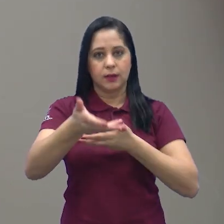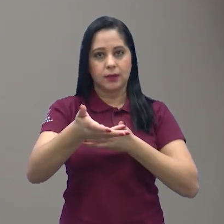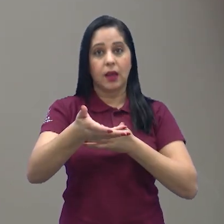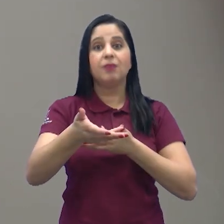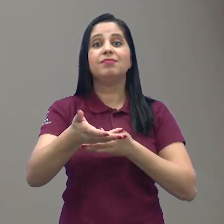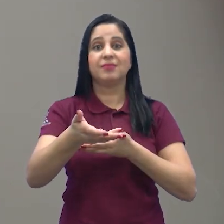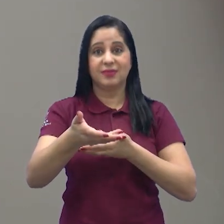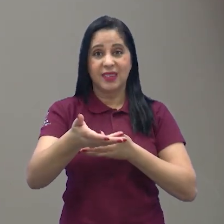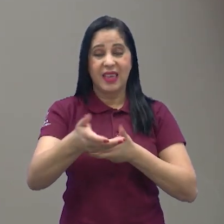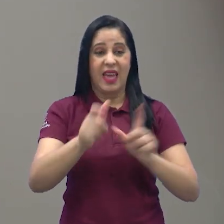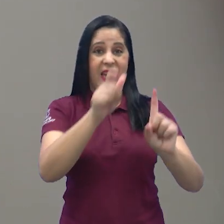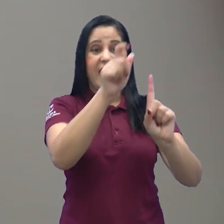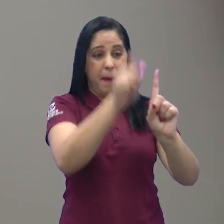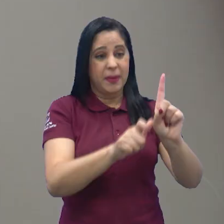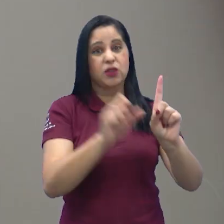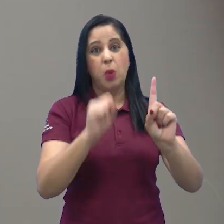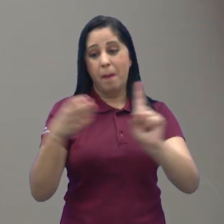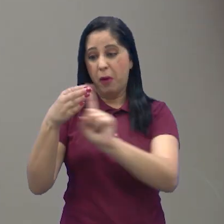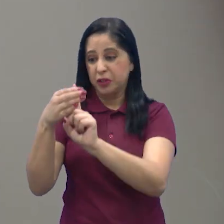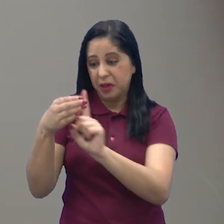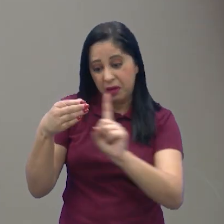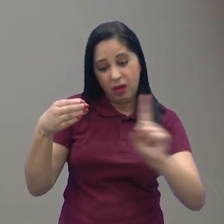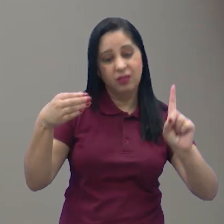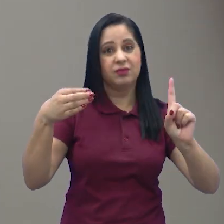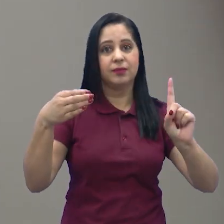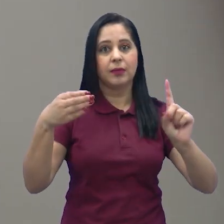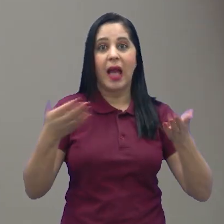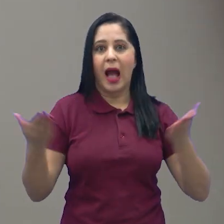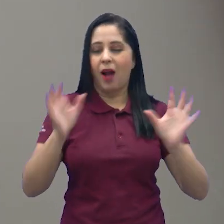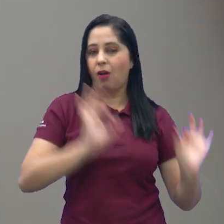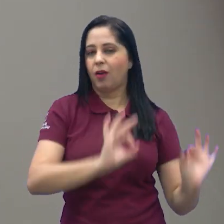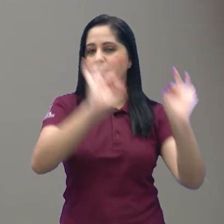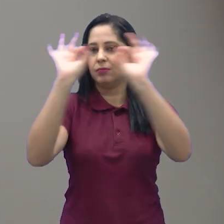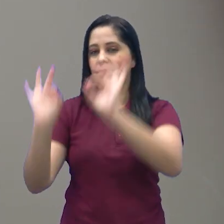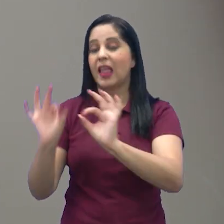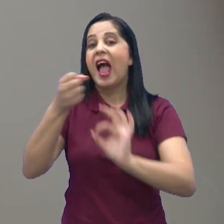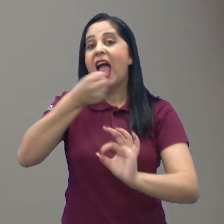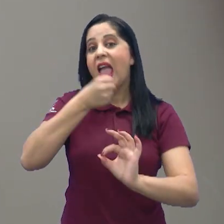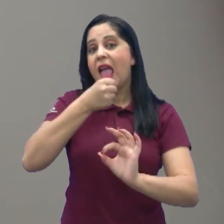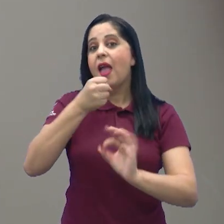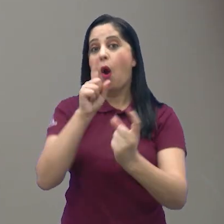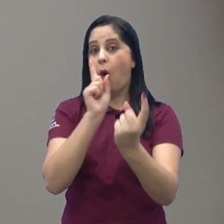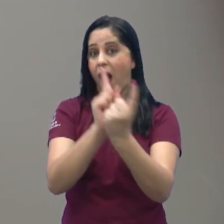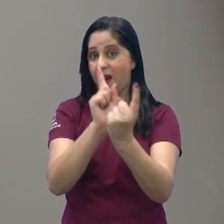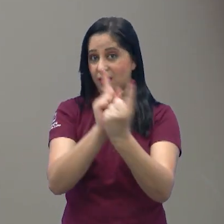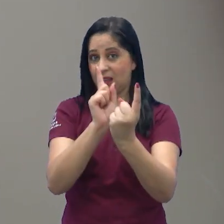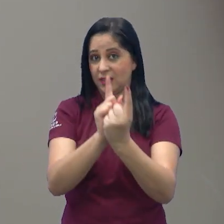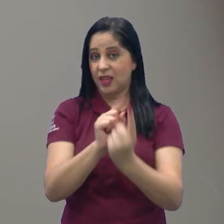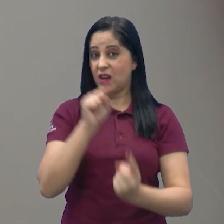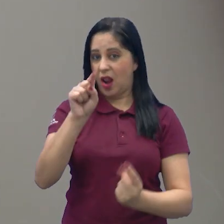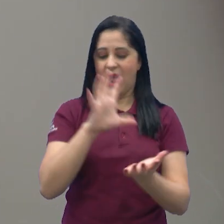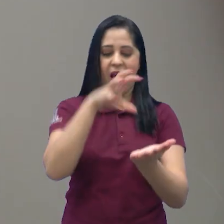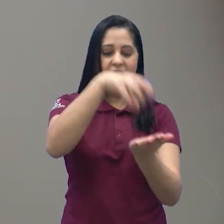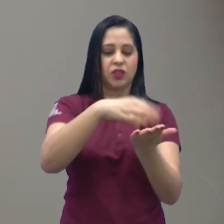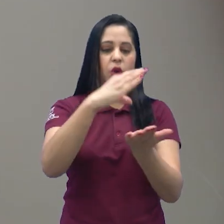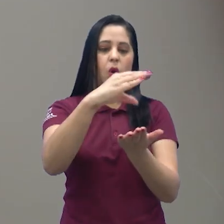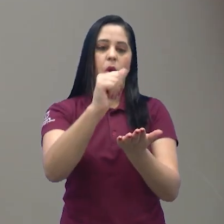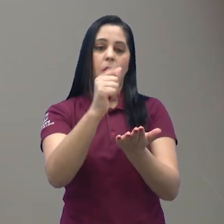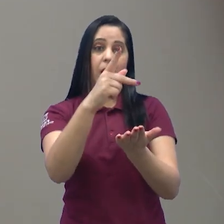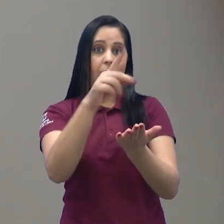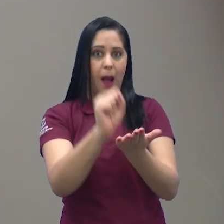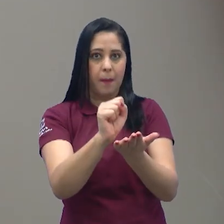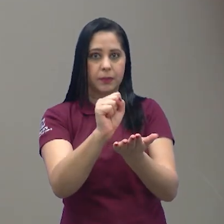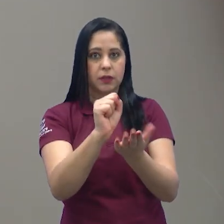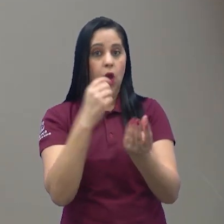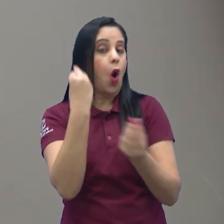ao isolamento social. Agora nós vamos assistir uma reportagem sobre os atendimentos oferecidos pelo CAPS e como a rede